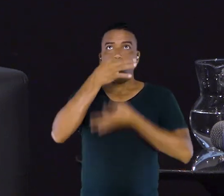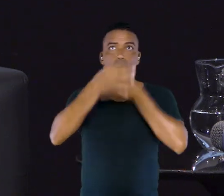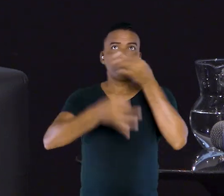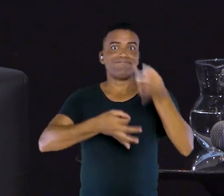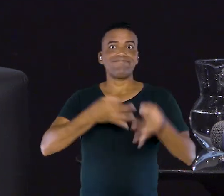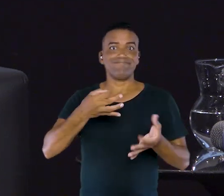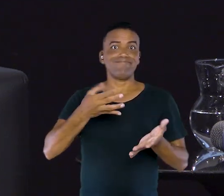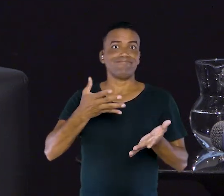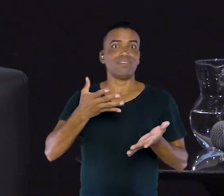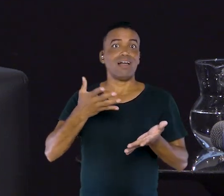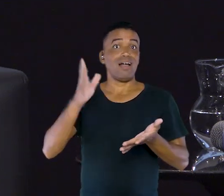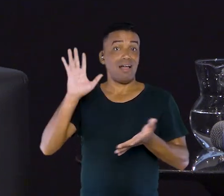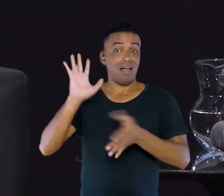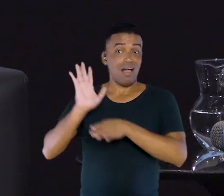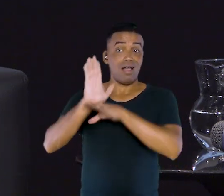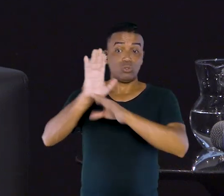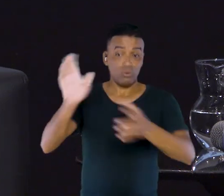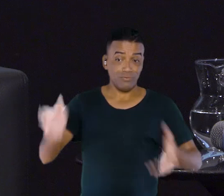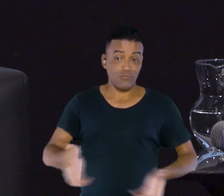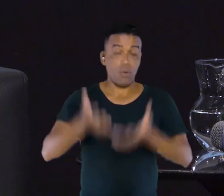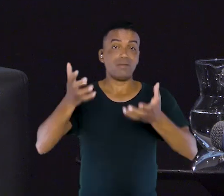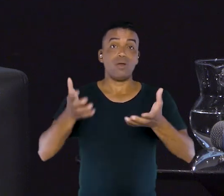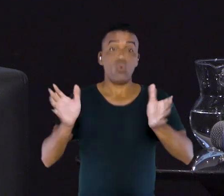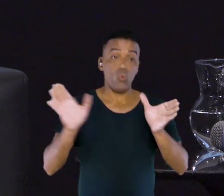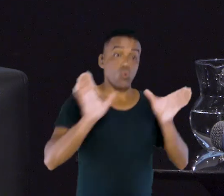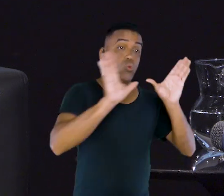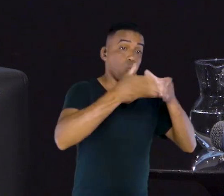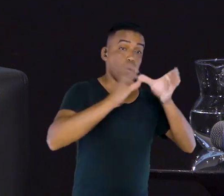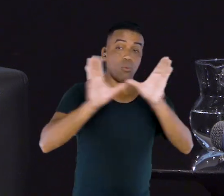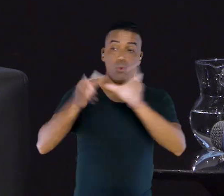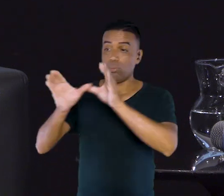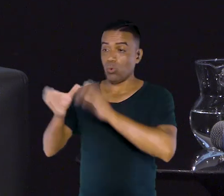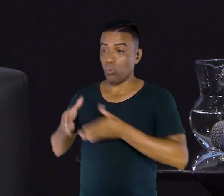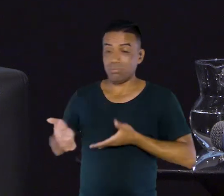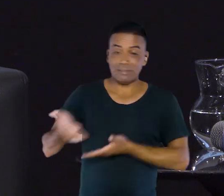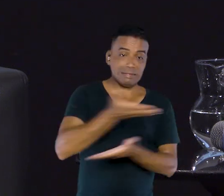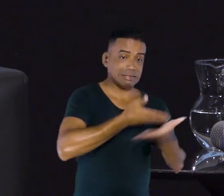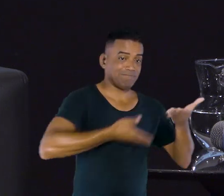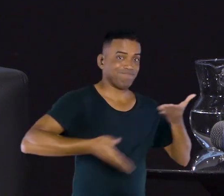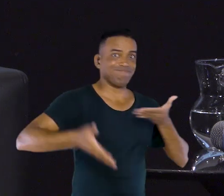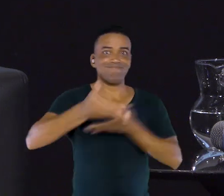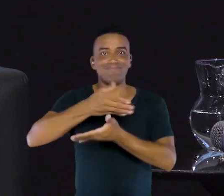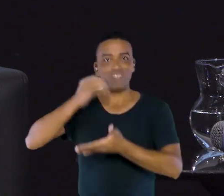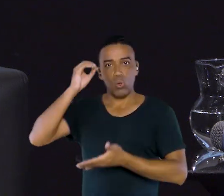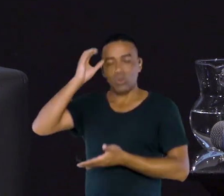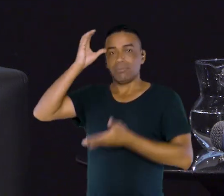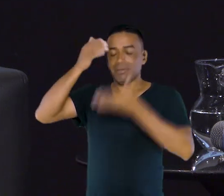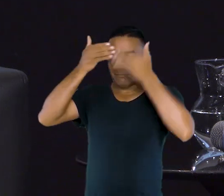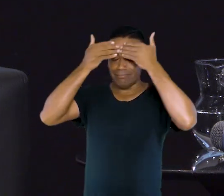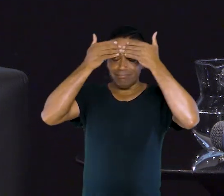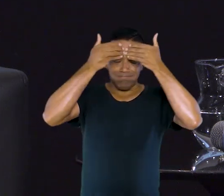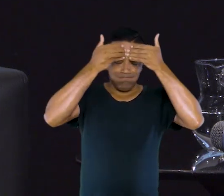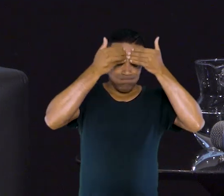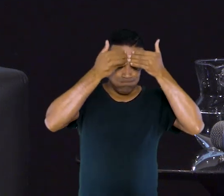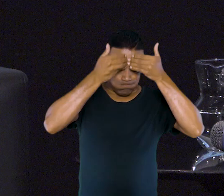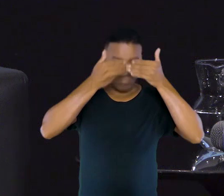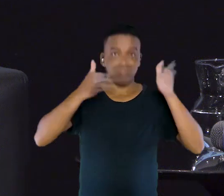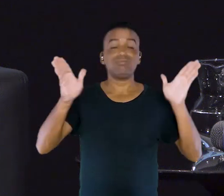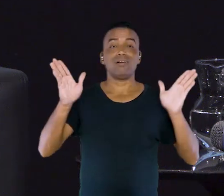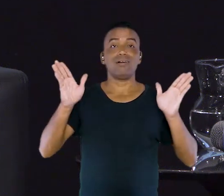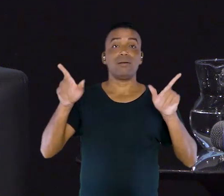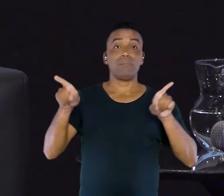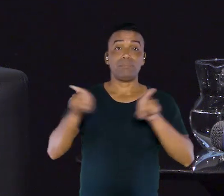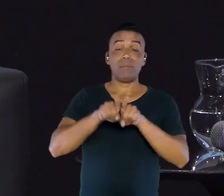isso promoveu a formação de redes que não existiam, de trocas de conhecimento. Eu acho que isso abriu, falo como acadêmico,